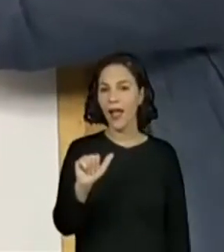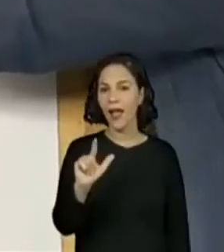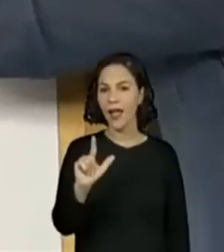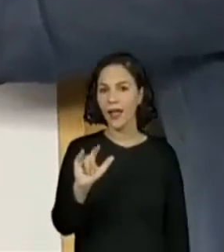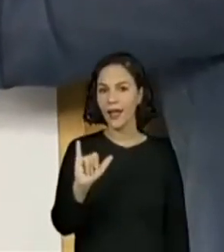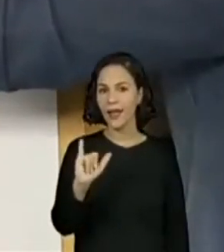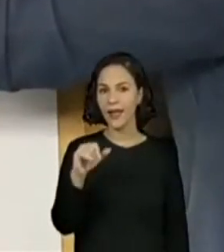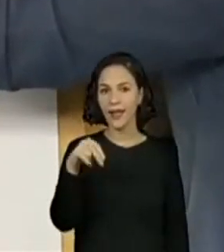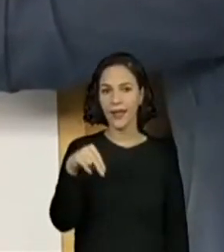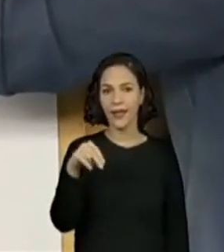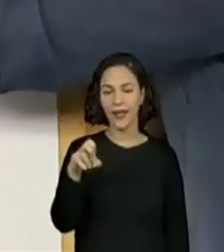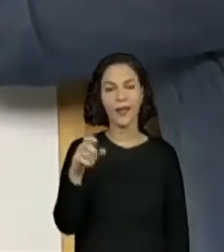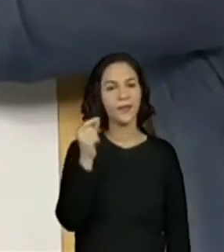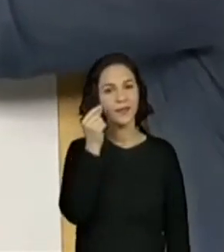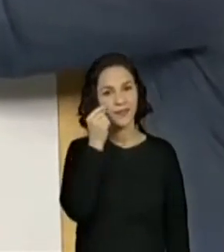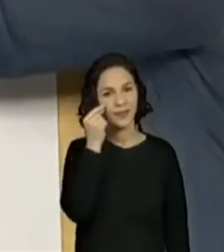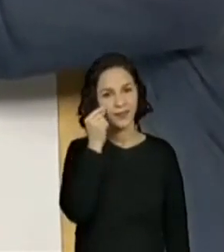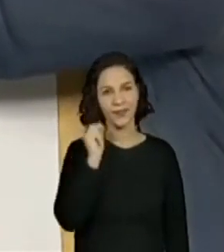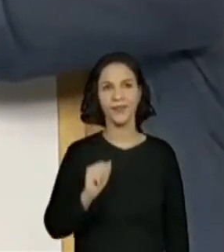Aline,